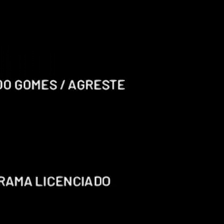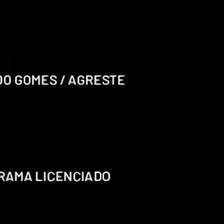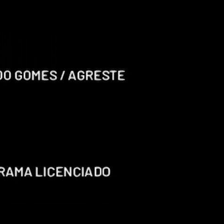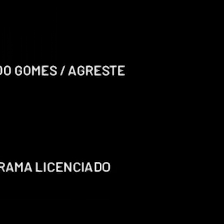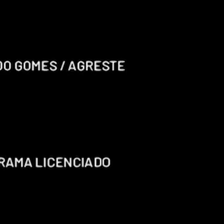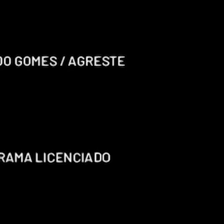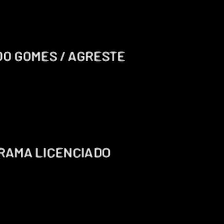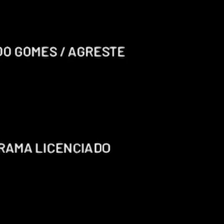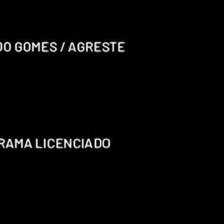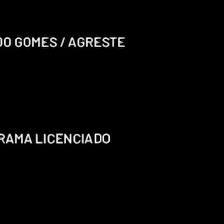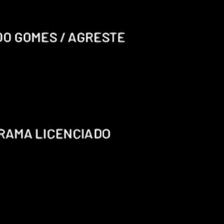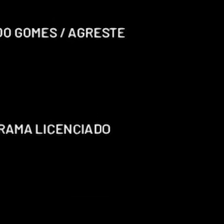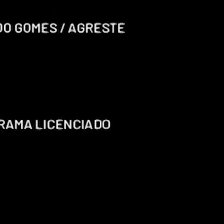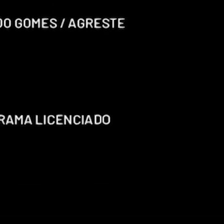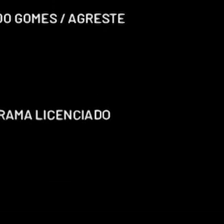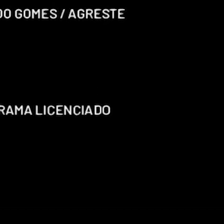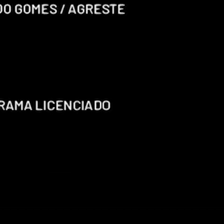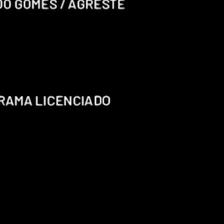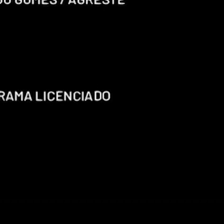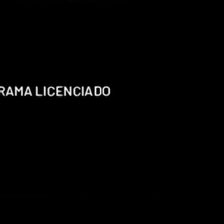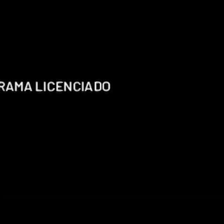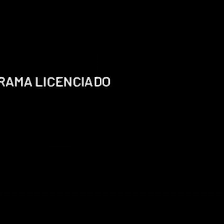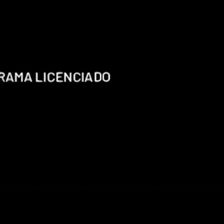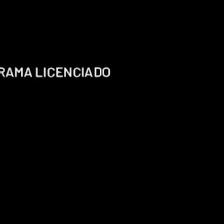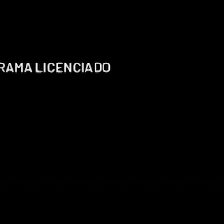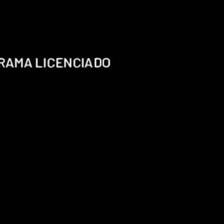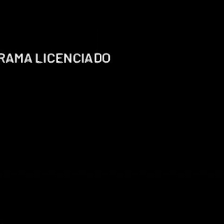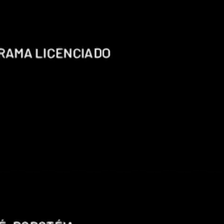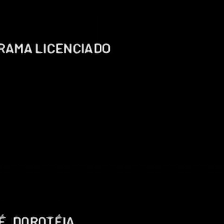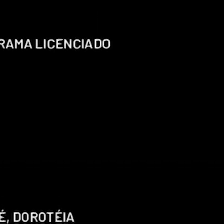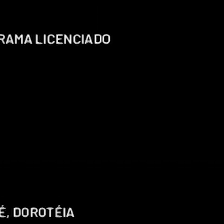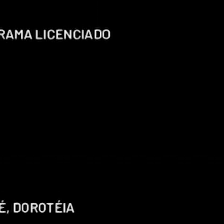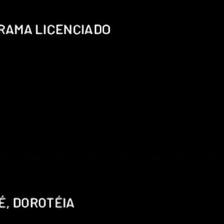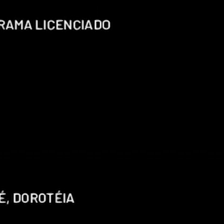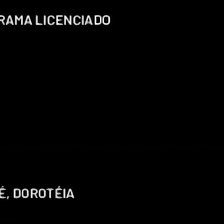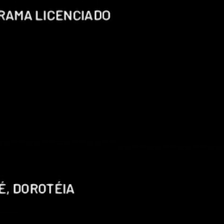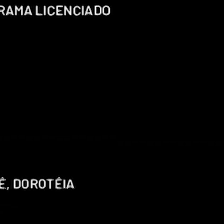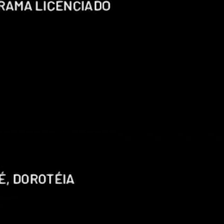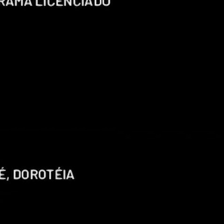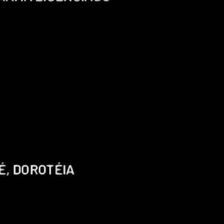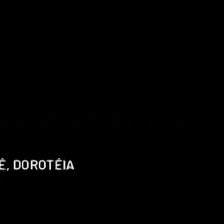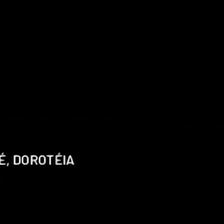Nós. Altemar de Monteiro, Kelly N. Saldanha, Nayana Santos, Bruno